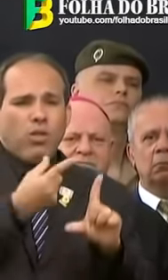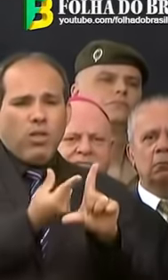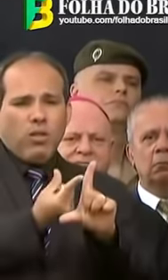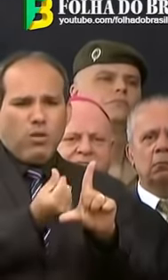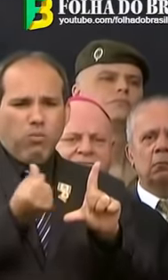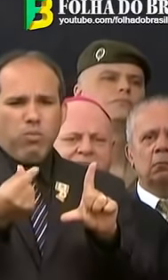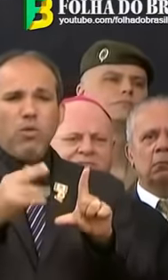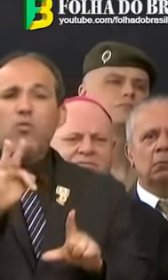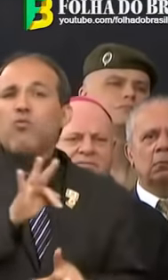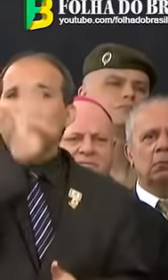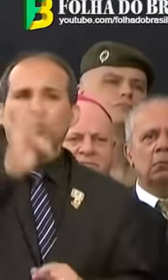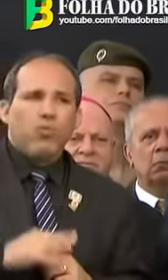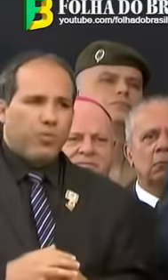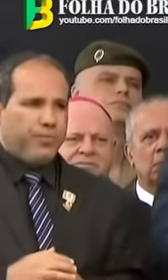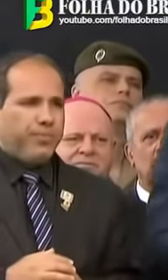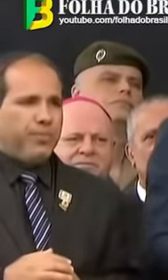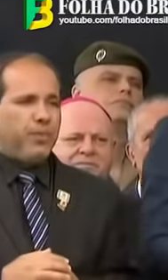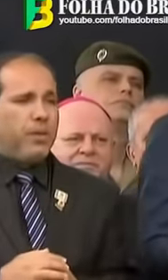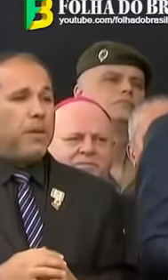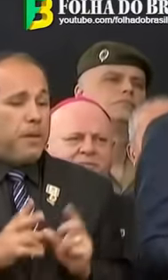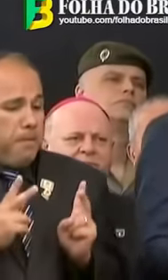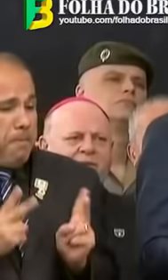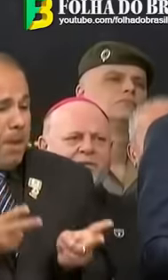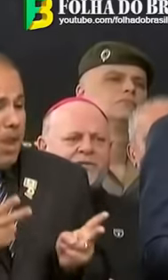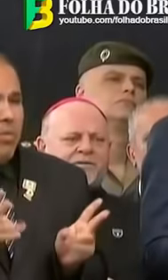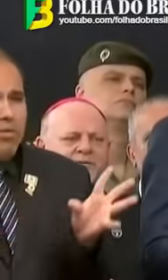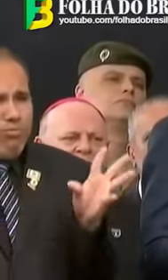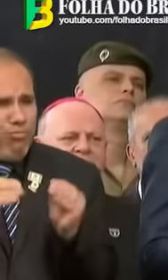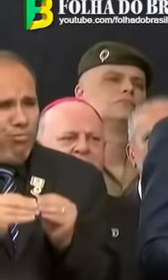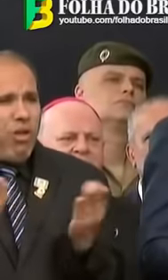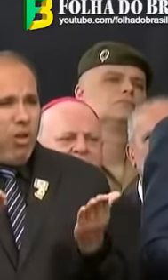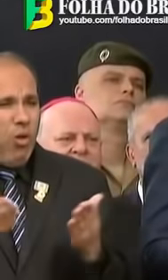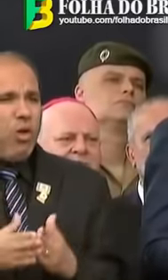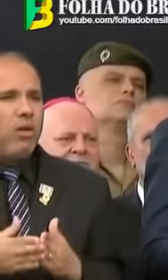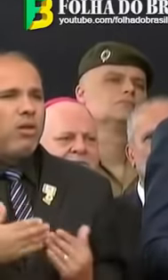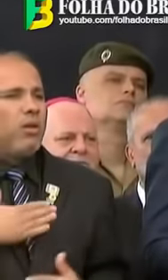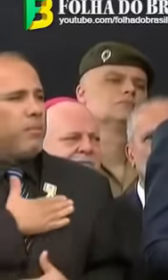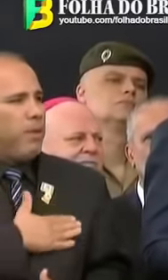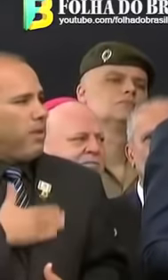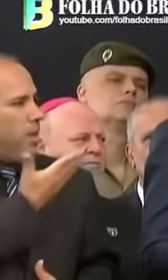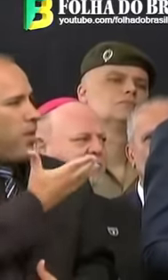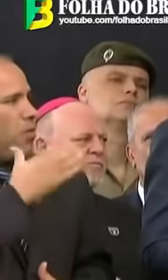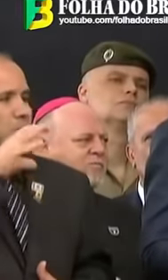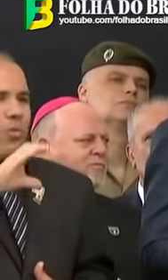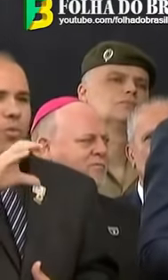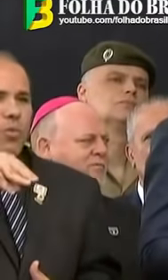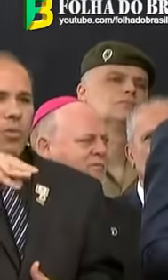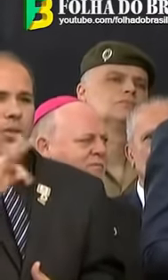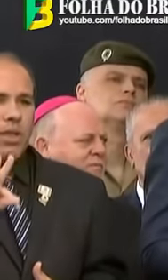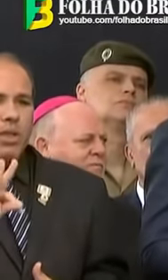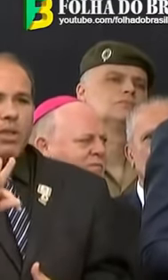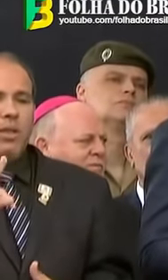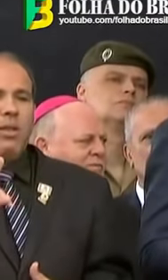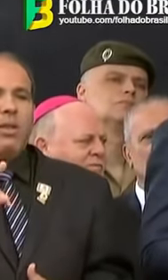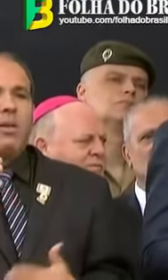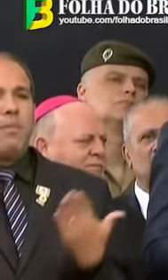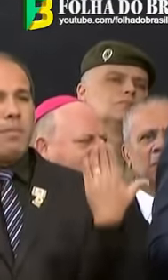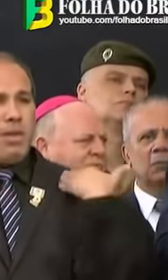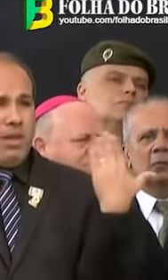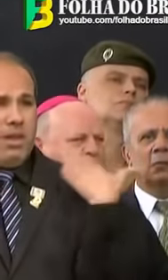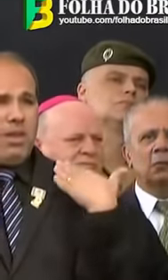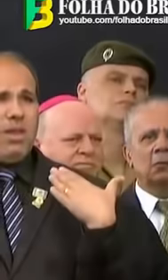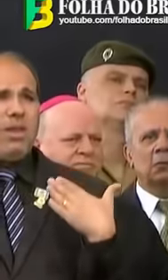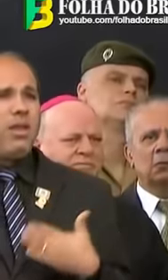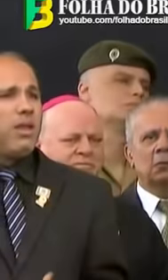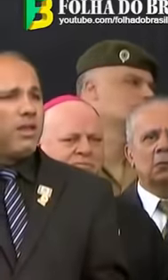economia no futuro. Assim sendo, indo para o encerramento, prezados comandantes da Marinha, do nosso